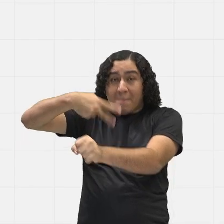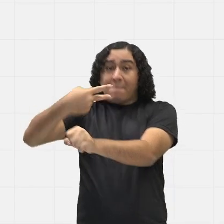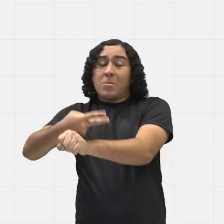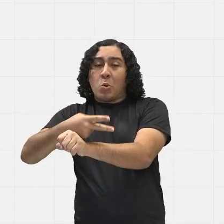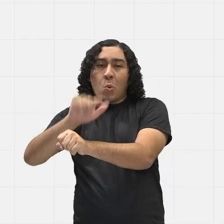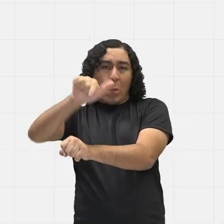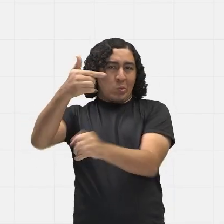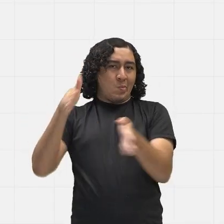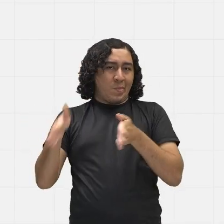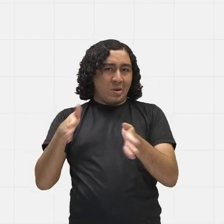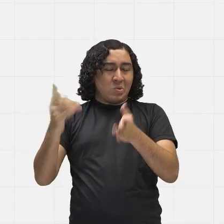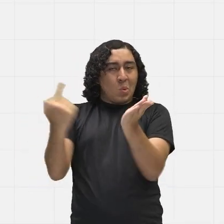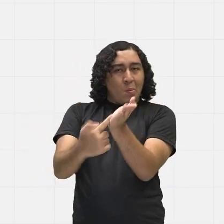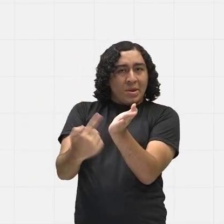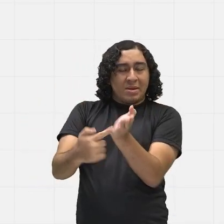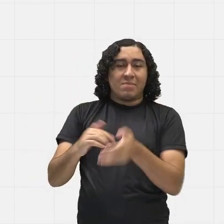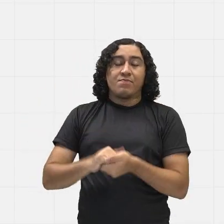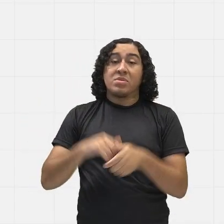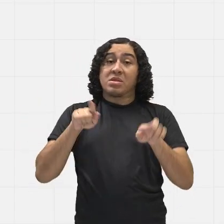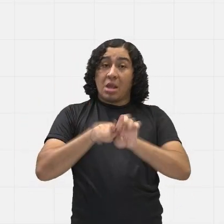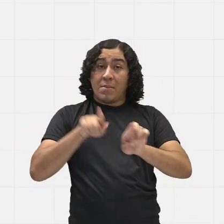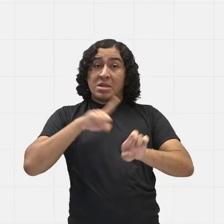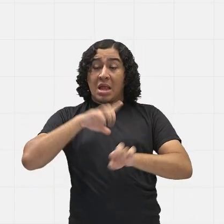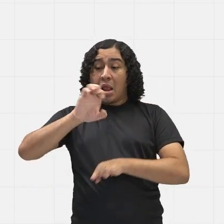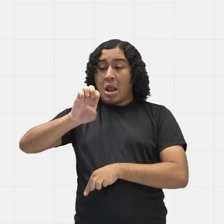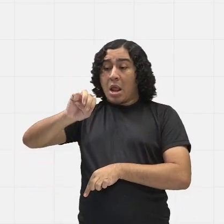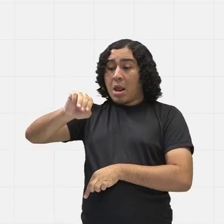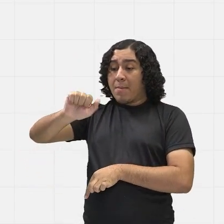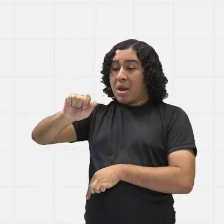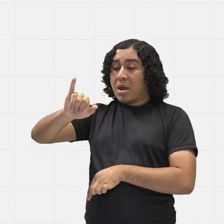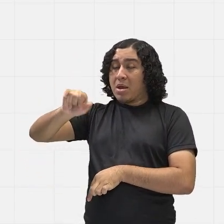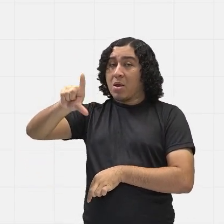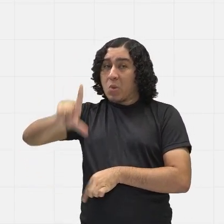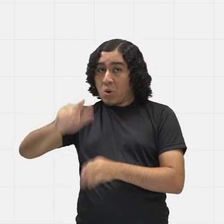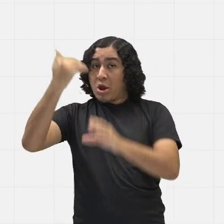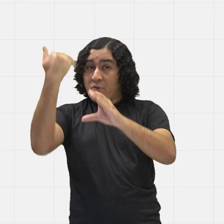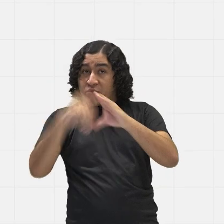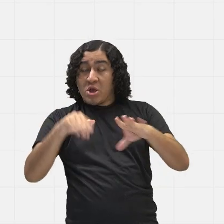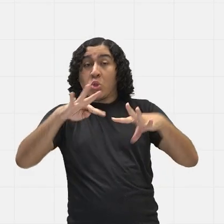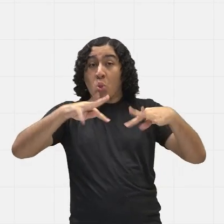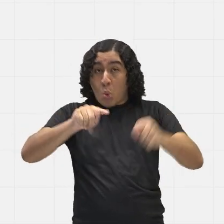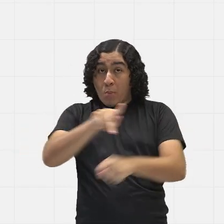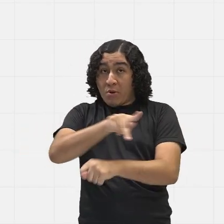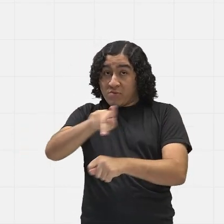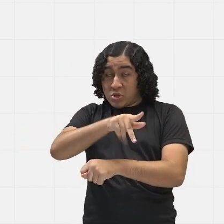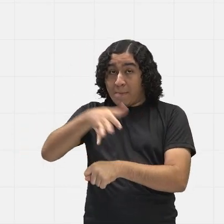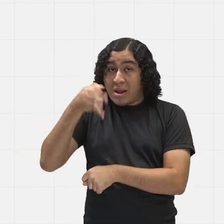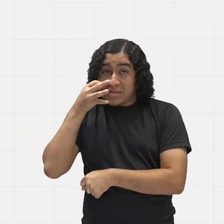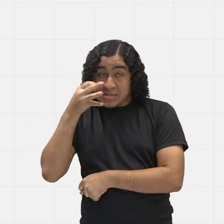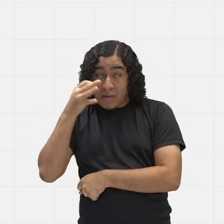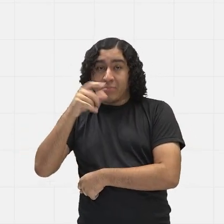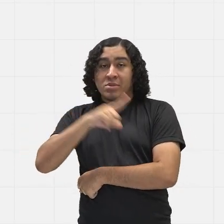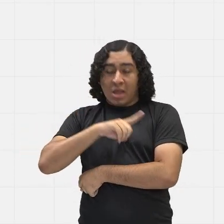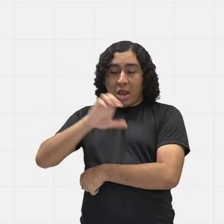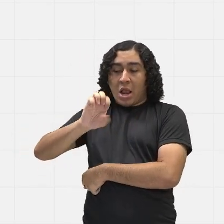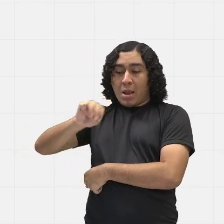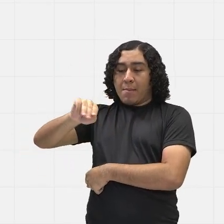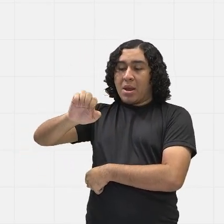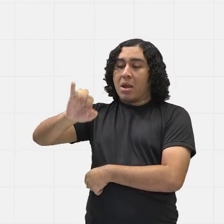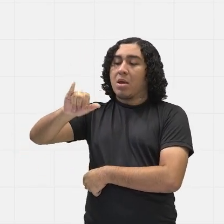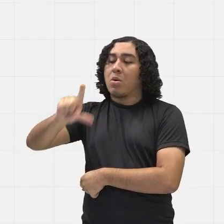é enviado pelo e-mail. Todo professor presencial tem um e-mail que é enviado todo o